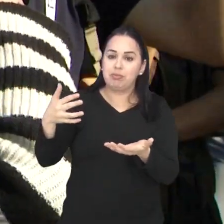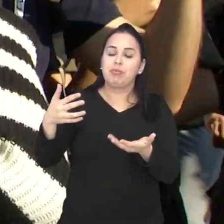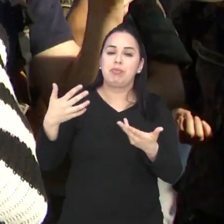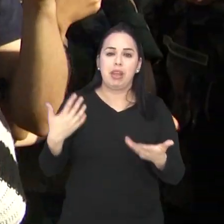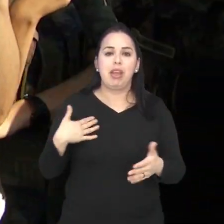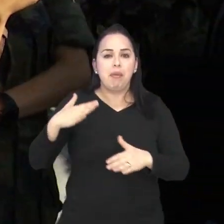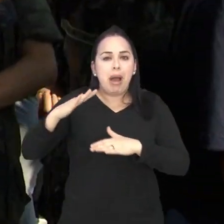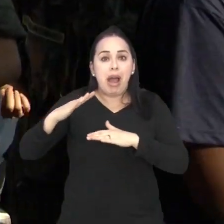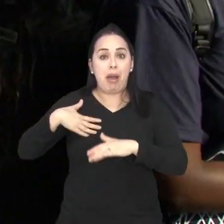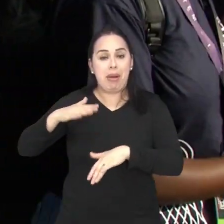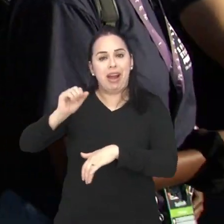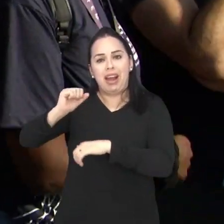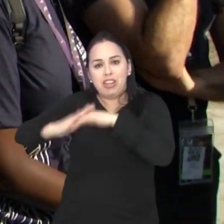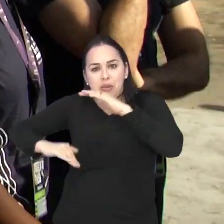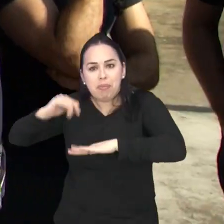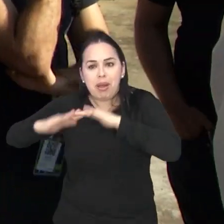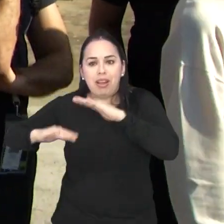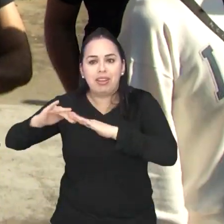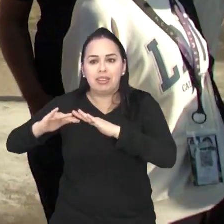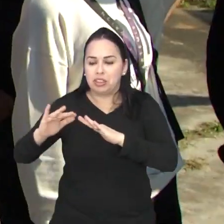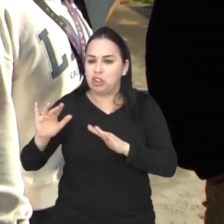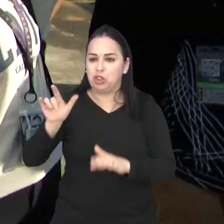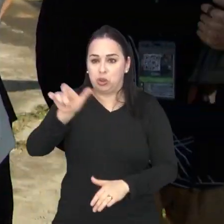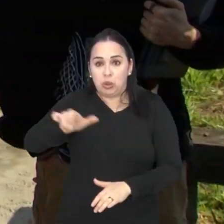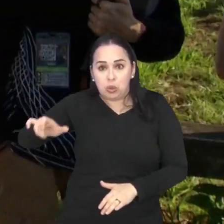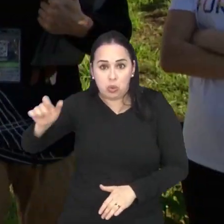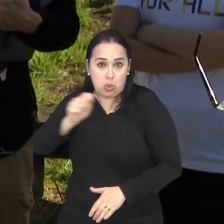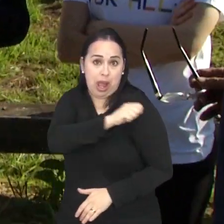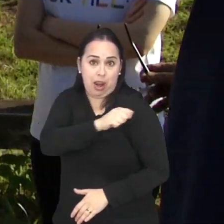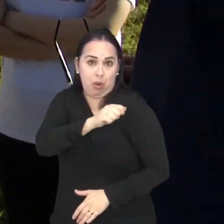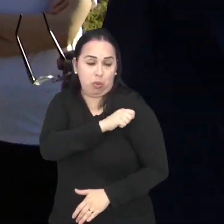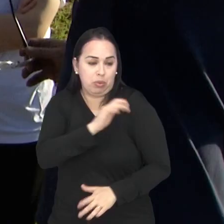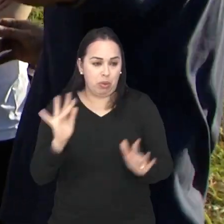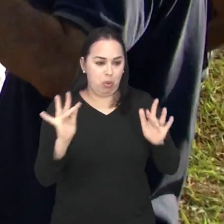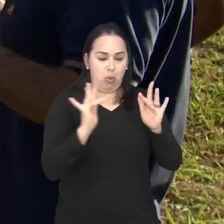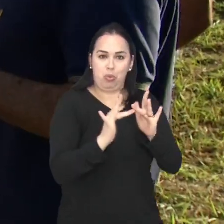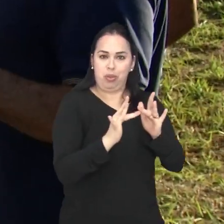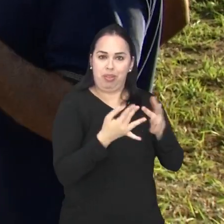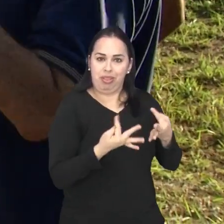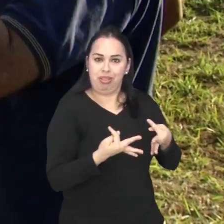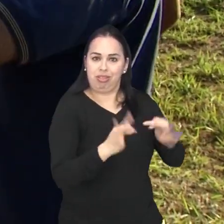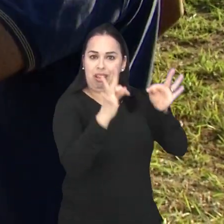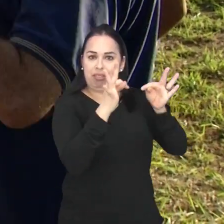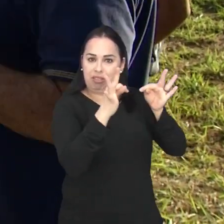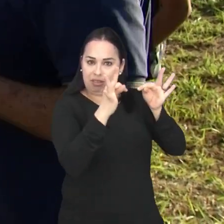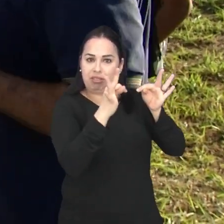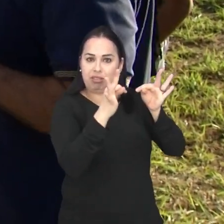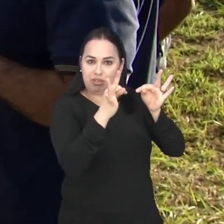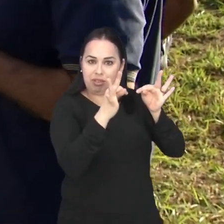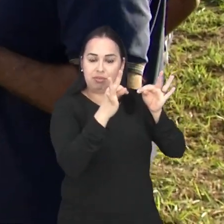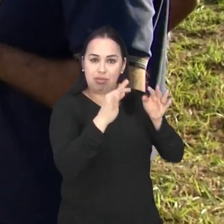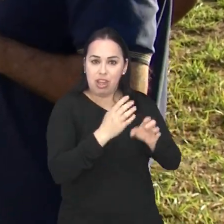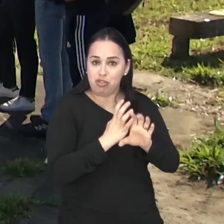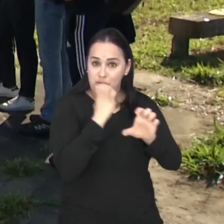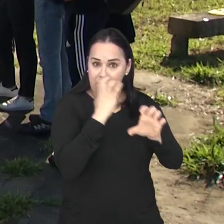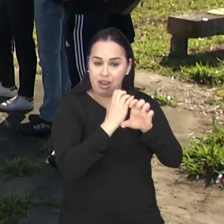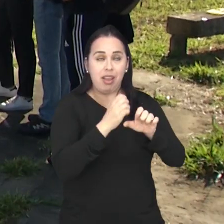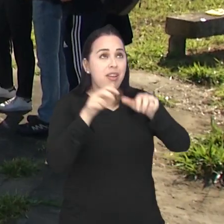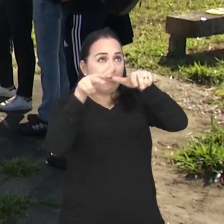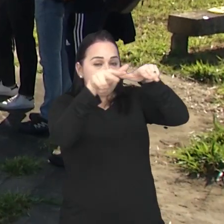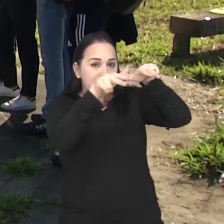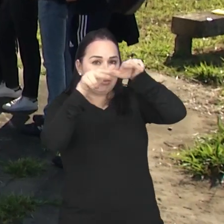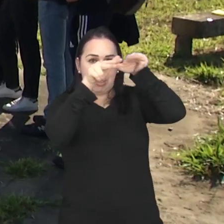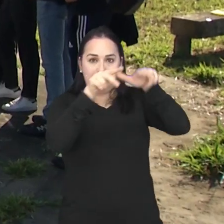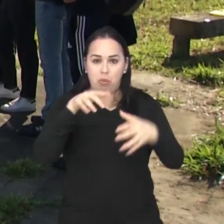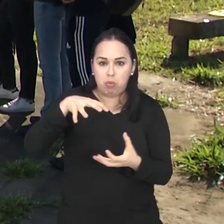A atividade prática foi mais uma forma de aproximar os inscritos no universo da engenharia aeroespacial. O